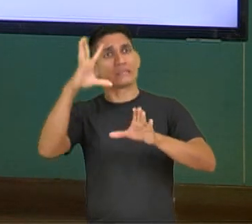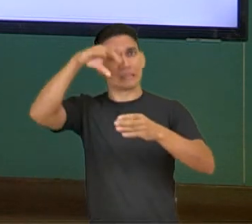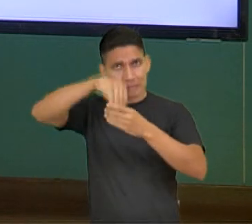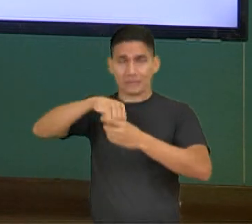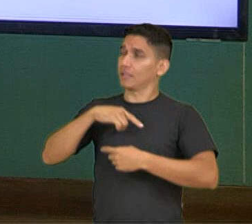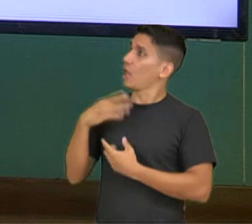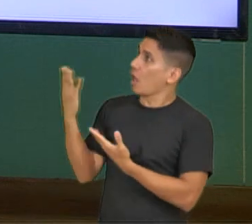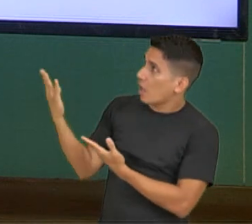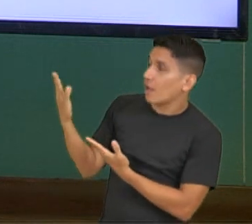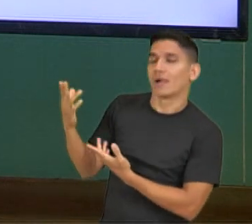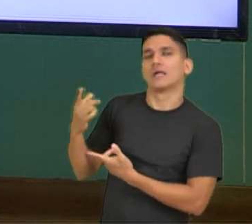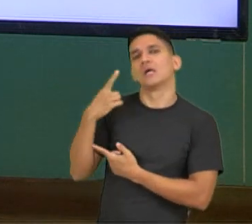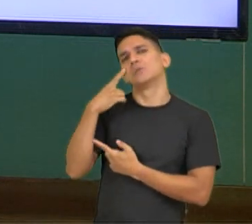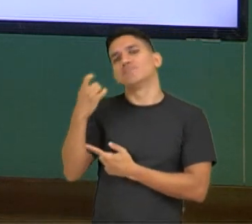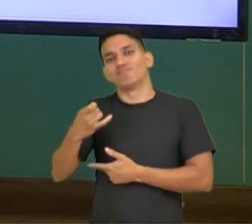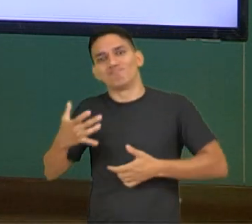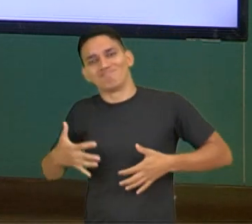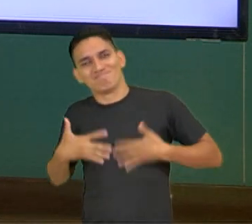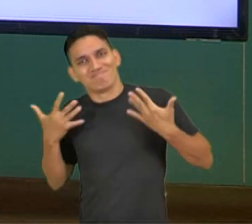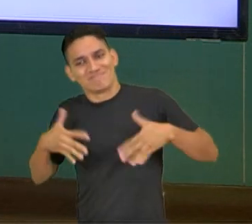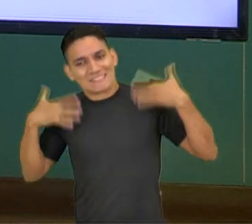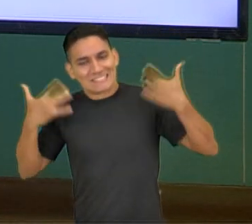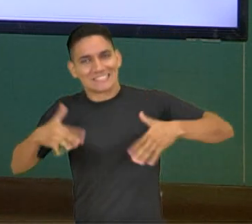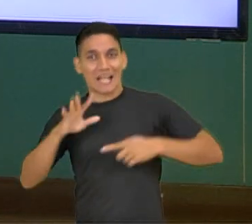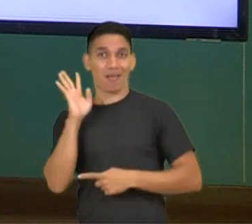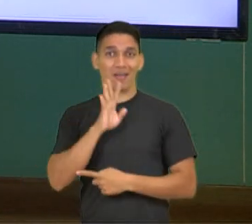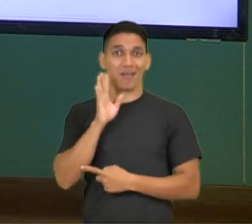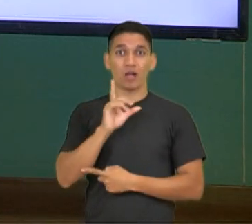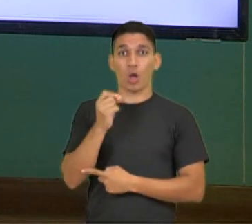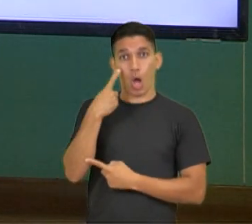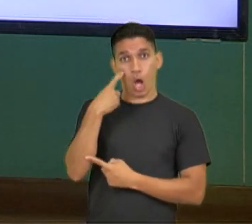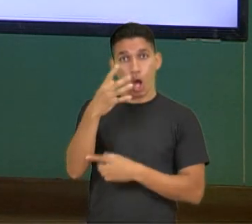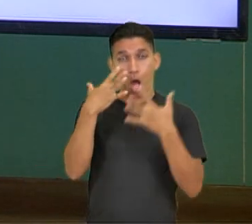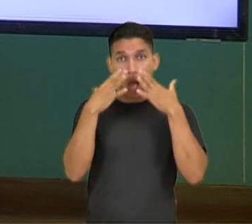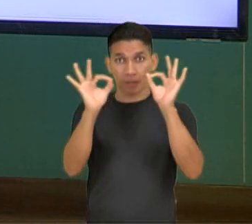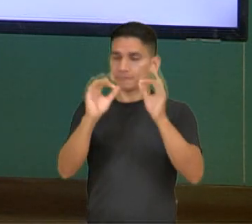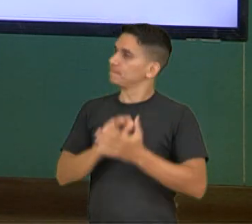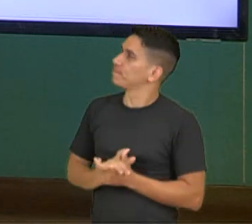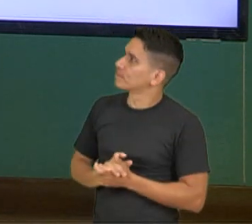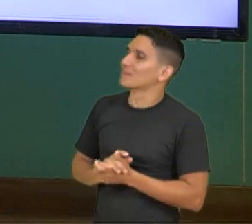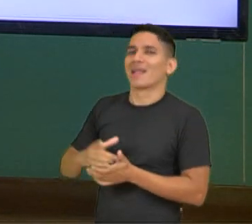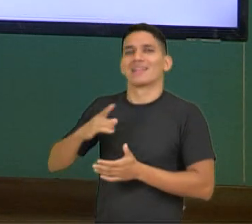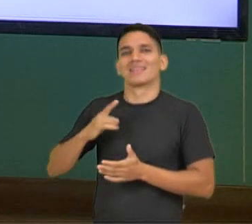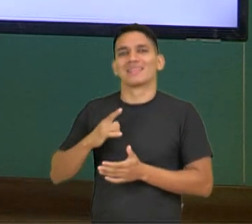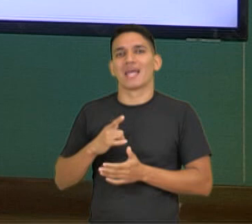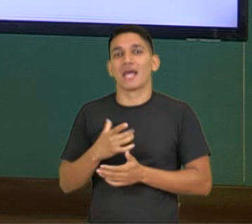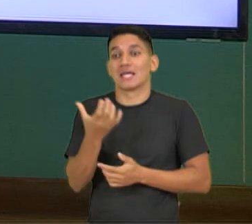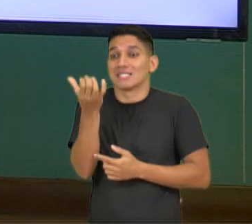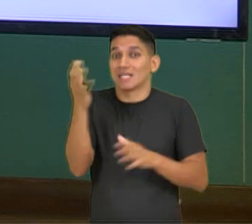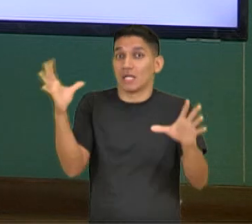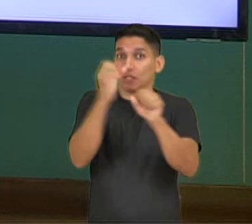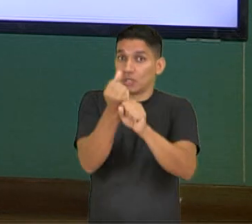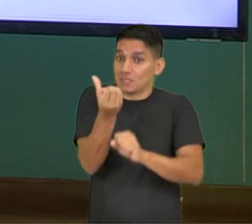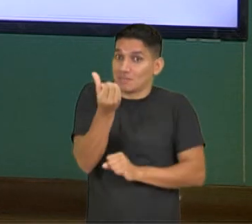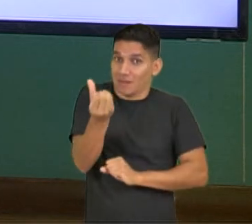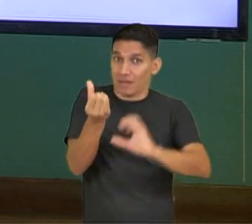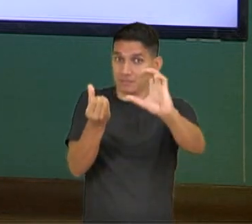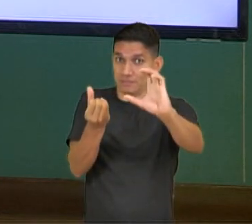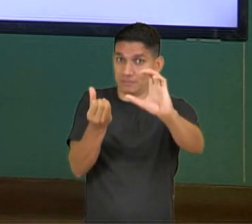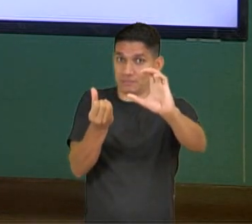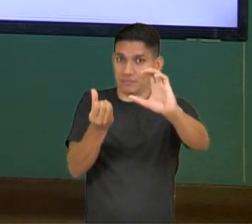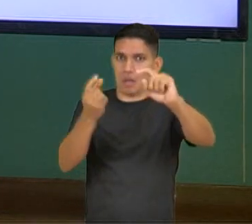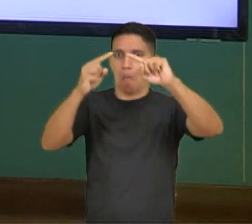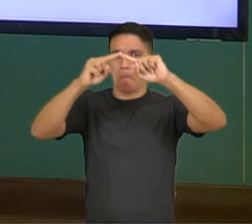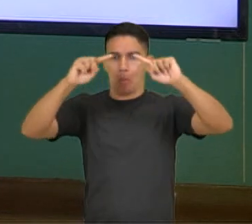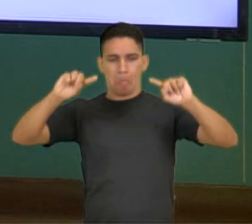bastante bacana, bastante empolgante essa substância. Observe, é uma sequência de 6 carbonos ligados numa